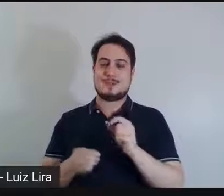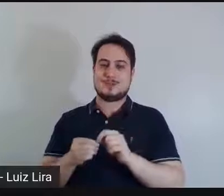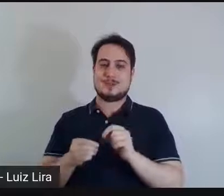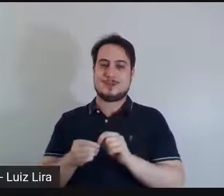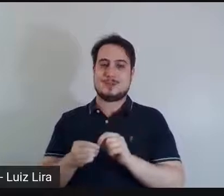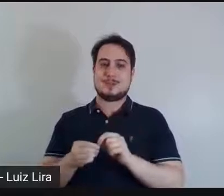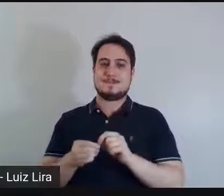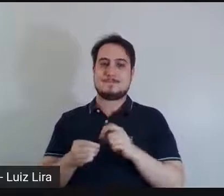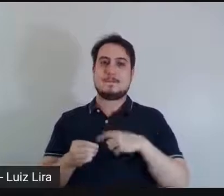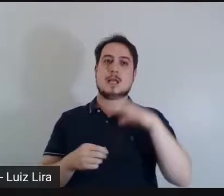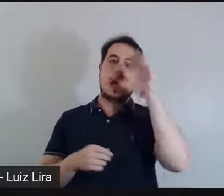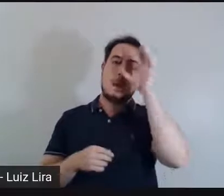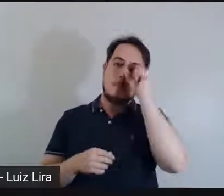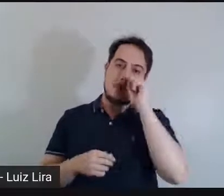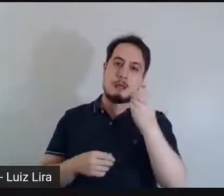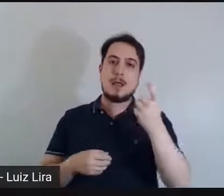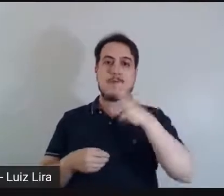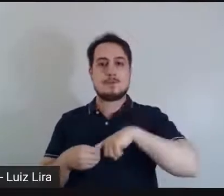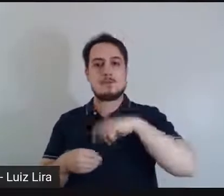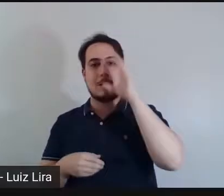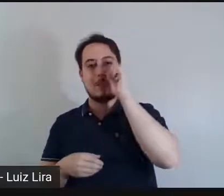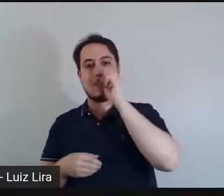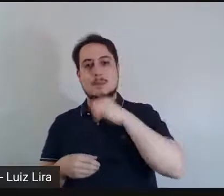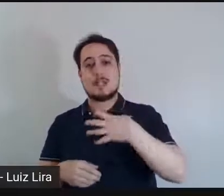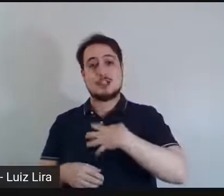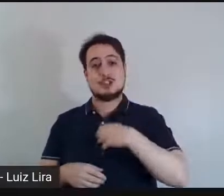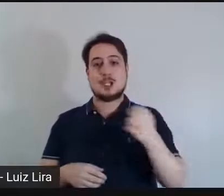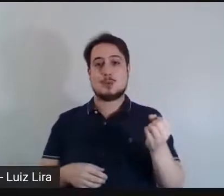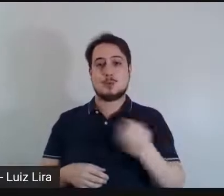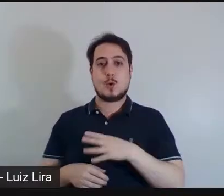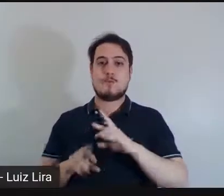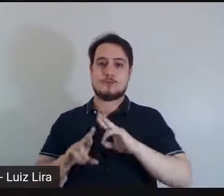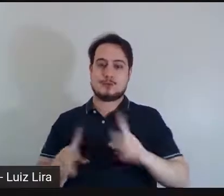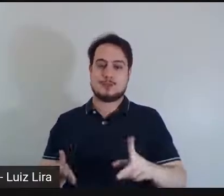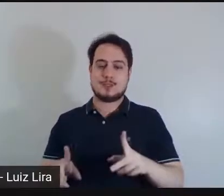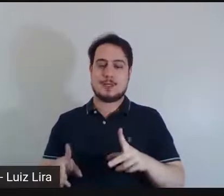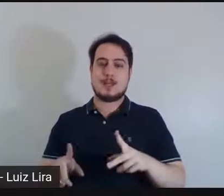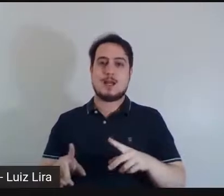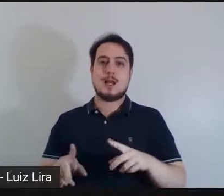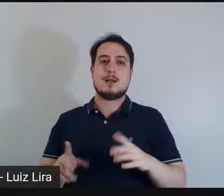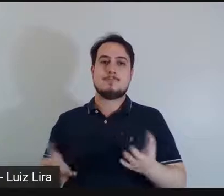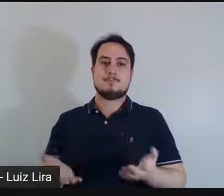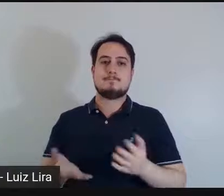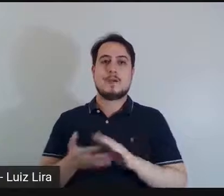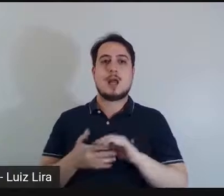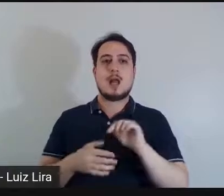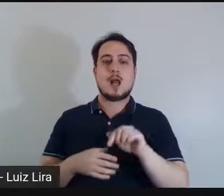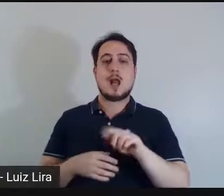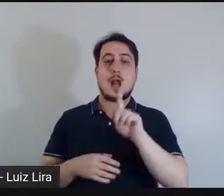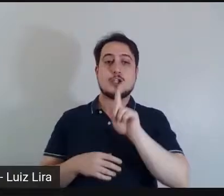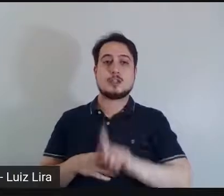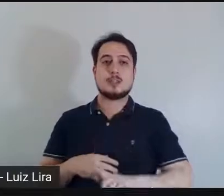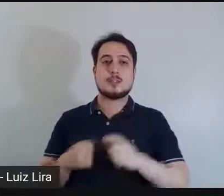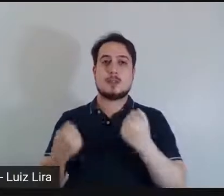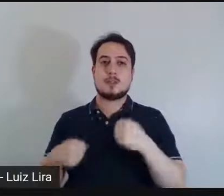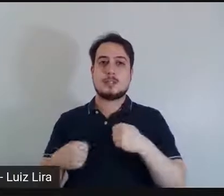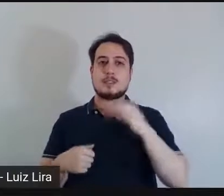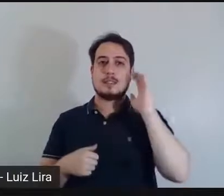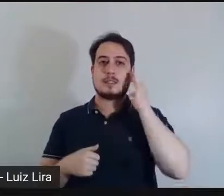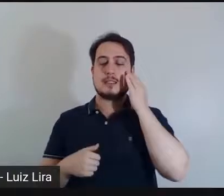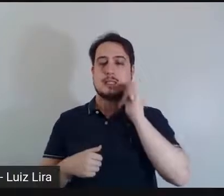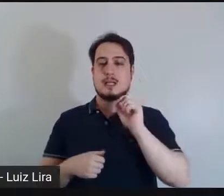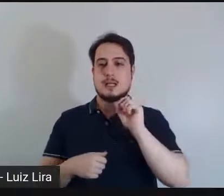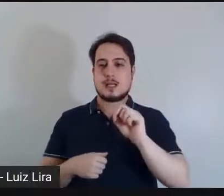e reaprender a trabalhar de uma outra forma. Então, acho que o segundo ponto é esse, né? A gestão tem que entender que eu